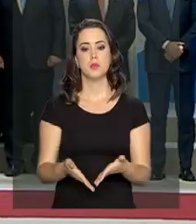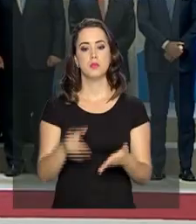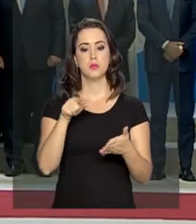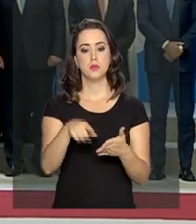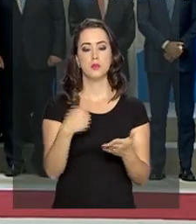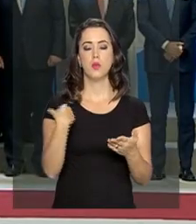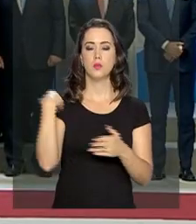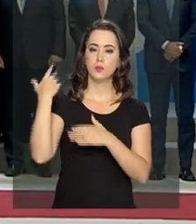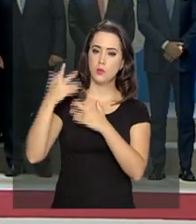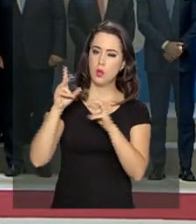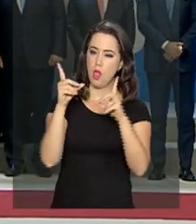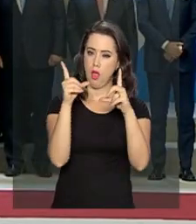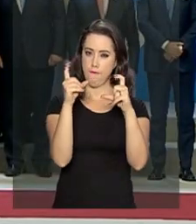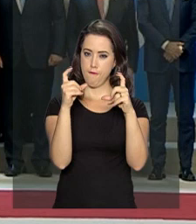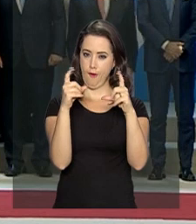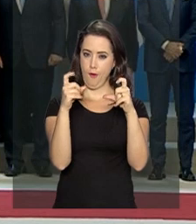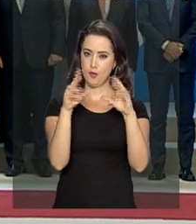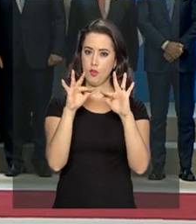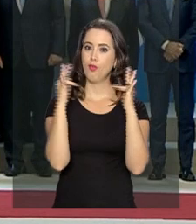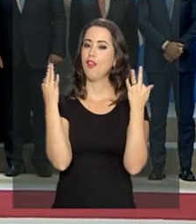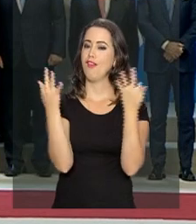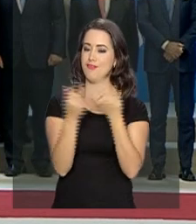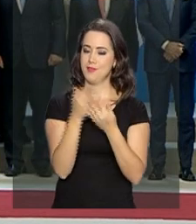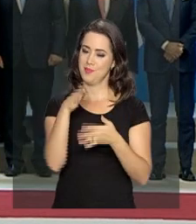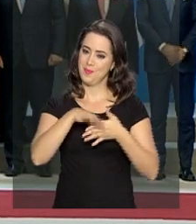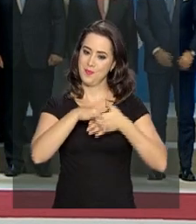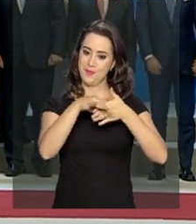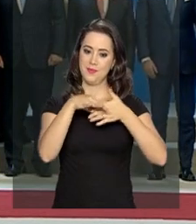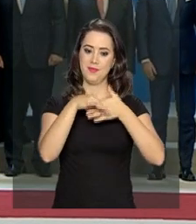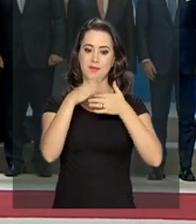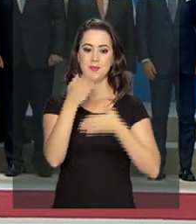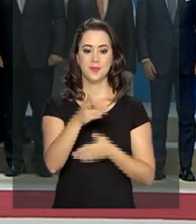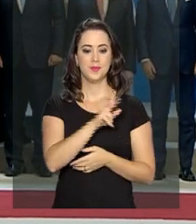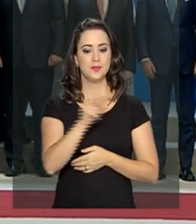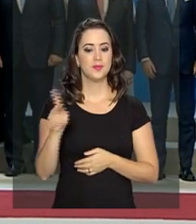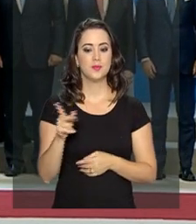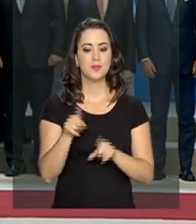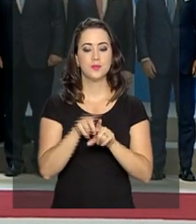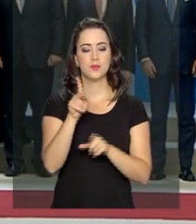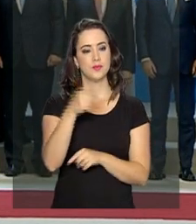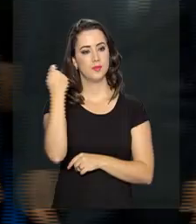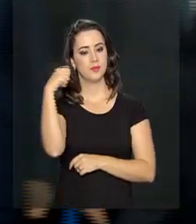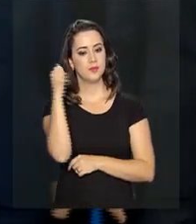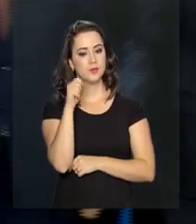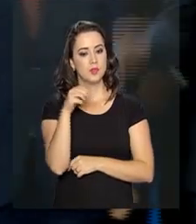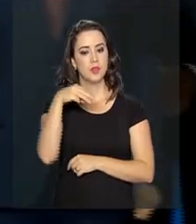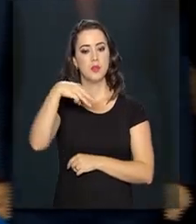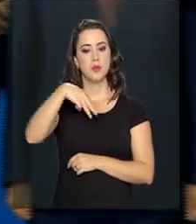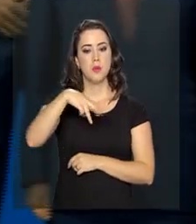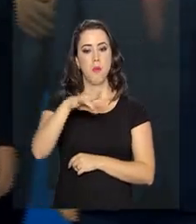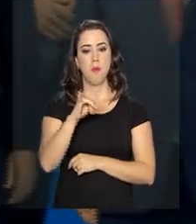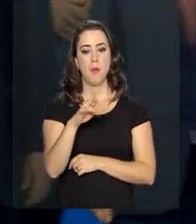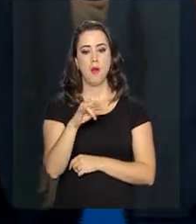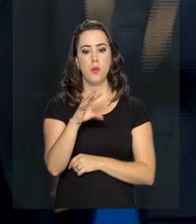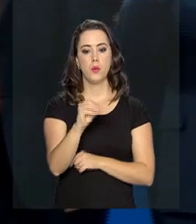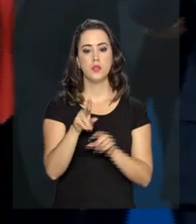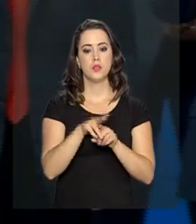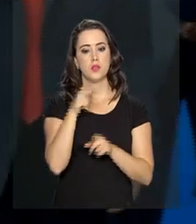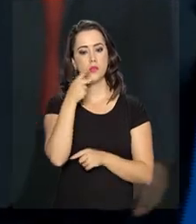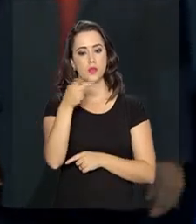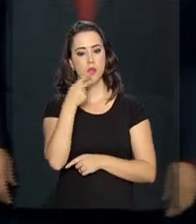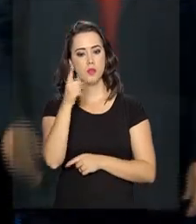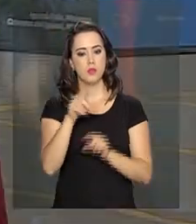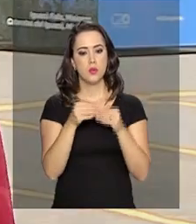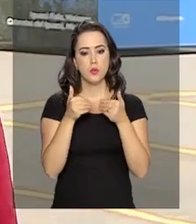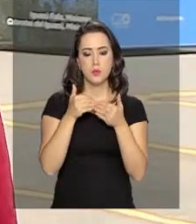da tradicional foto de família dos líderes. O presidente da Argentina, Maurício Macri, fez um discurso